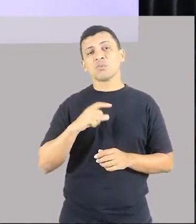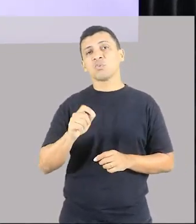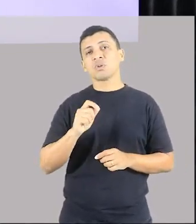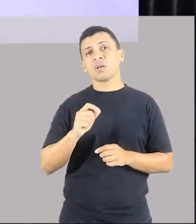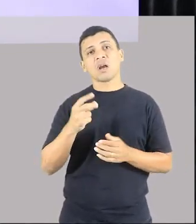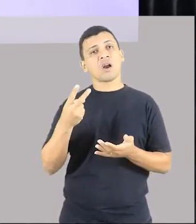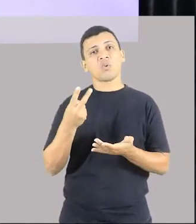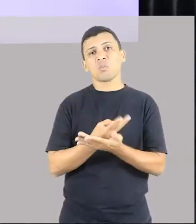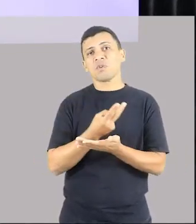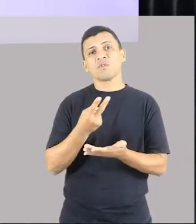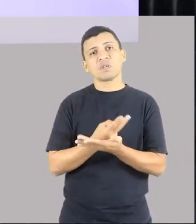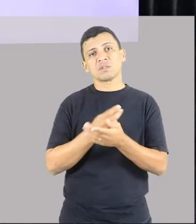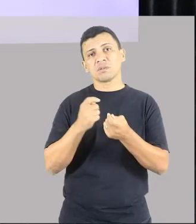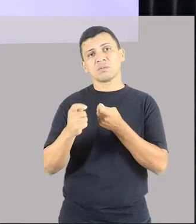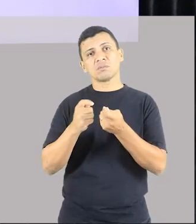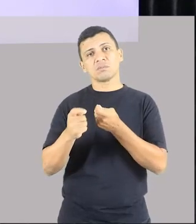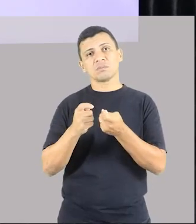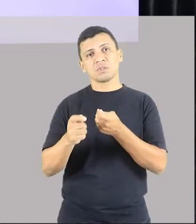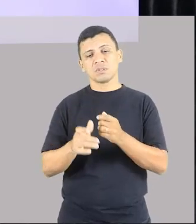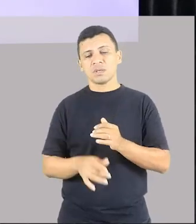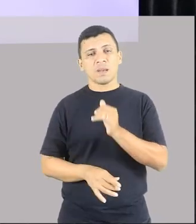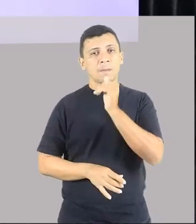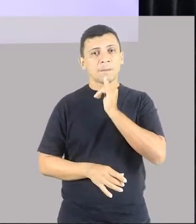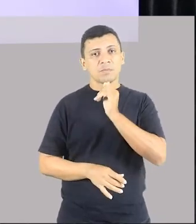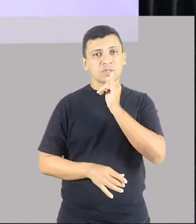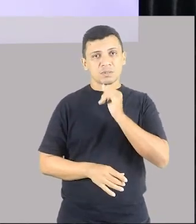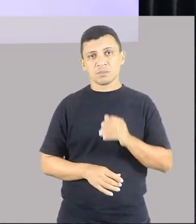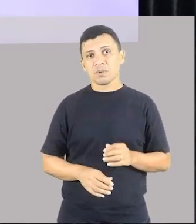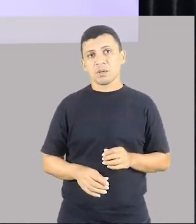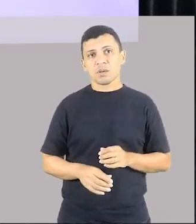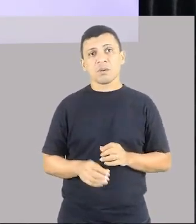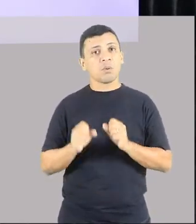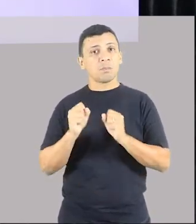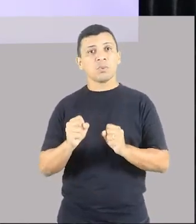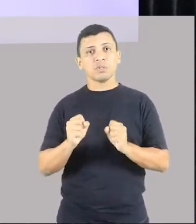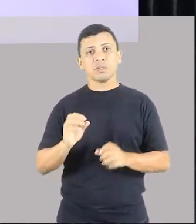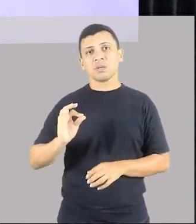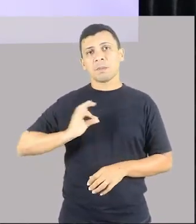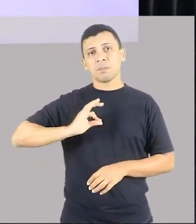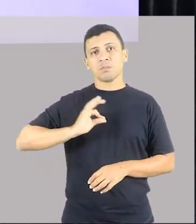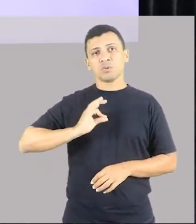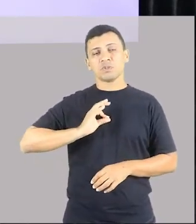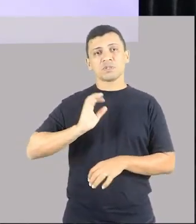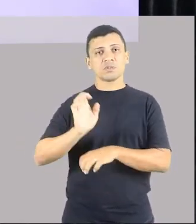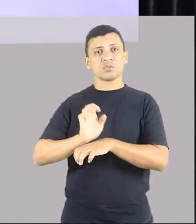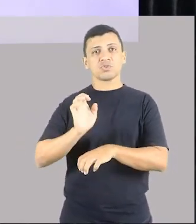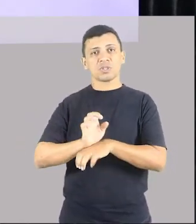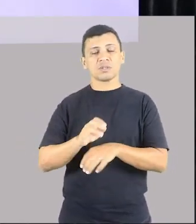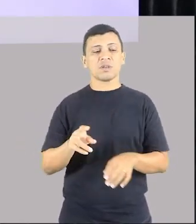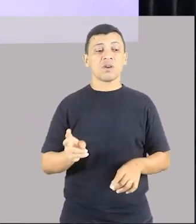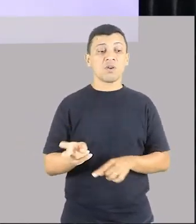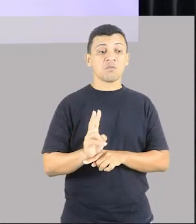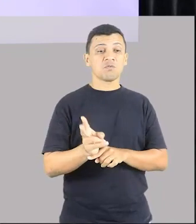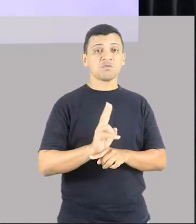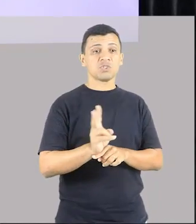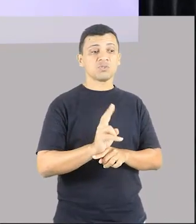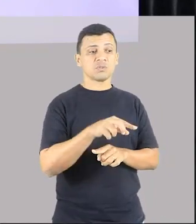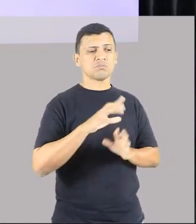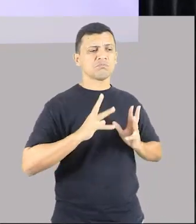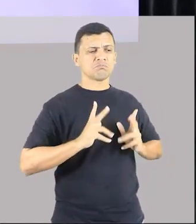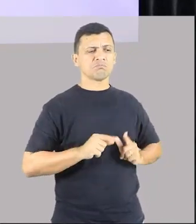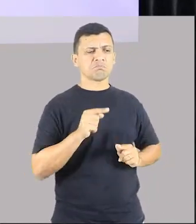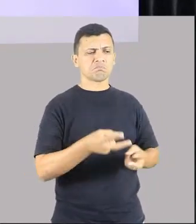infração administrativa. Como exemplo, nós temos o próprio poder de polícia do Estado. Então, se a vigilância sanitária chegar a um